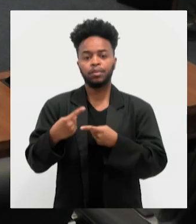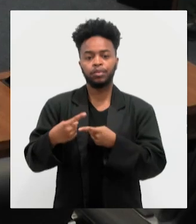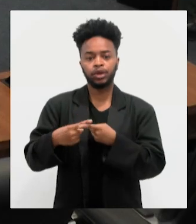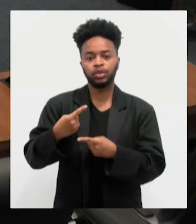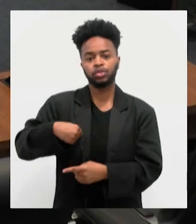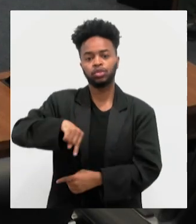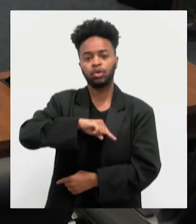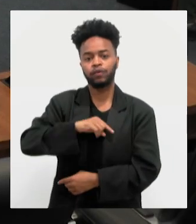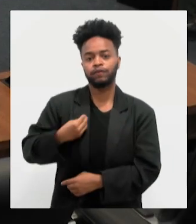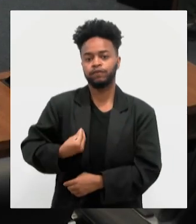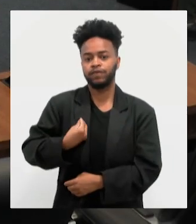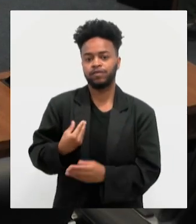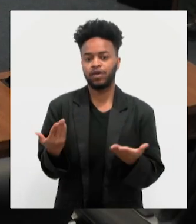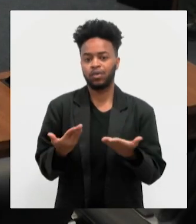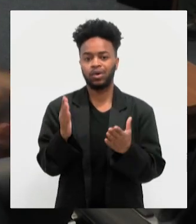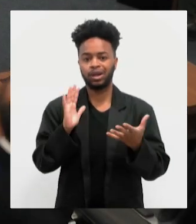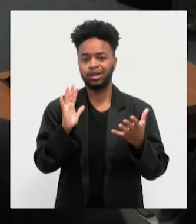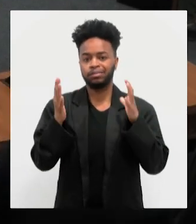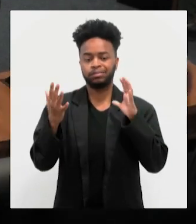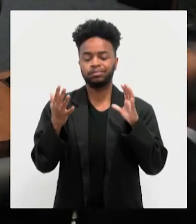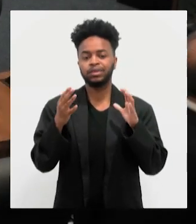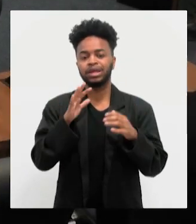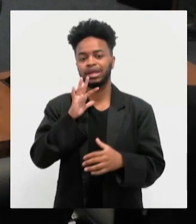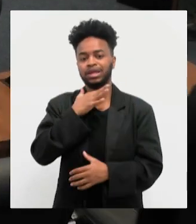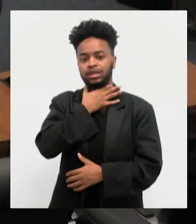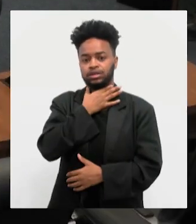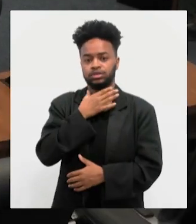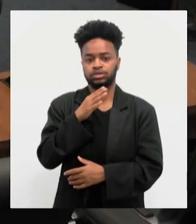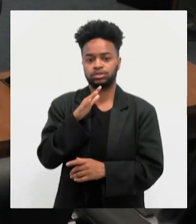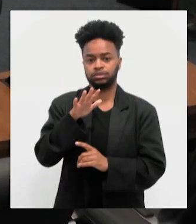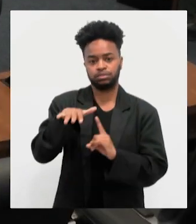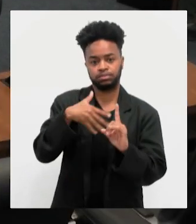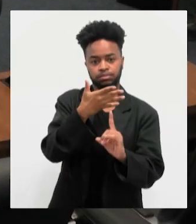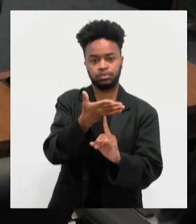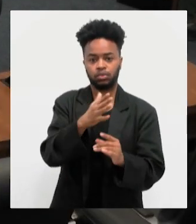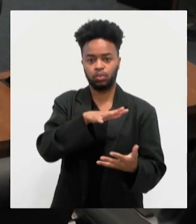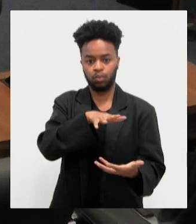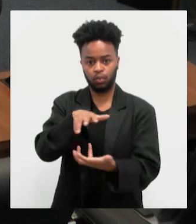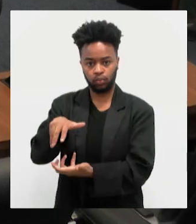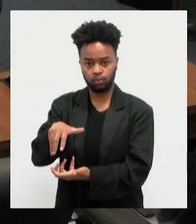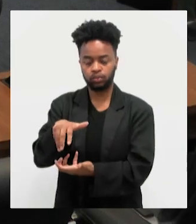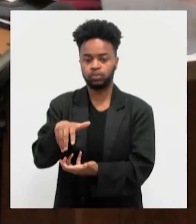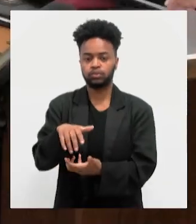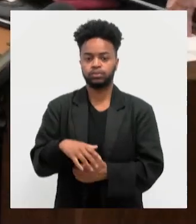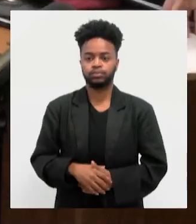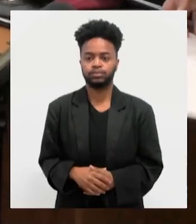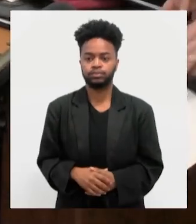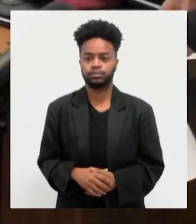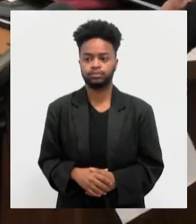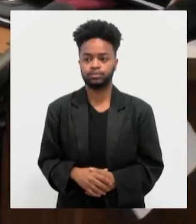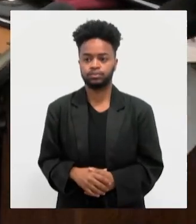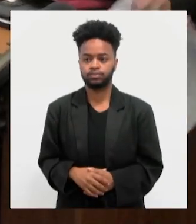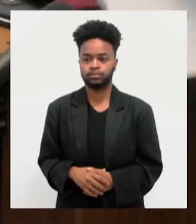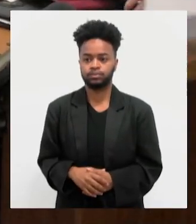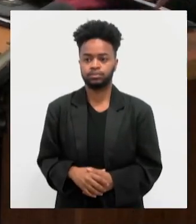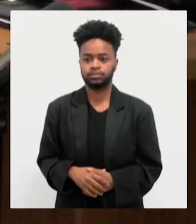estamos vivendo uma crise ambiental mundial, desde aqui no mundo todo. E